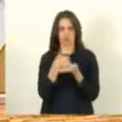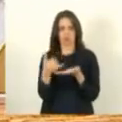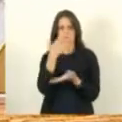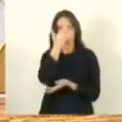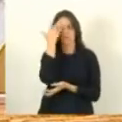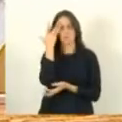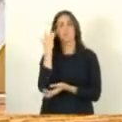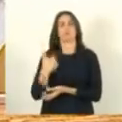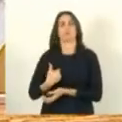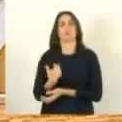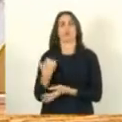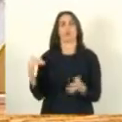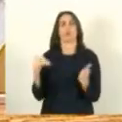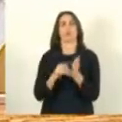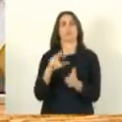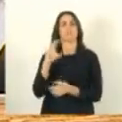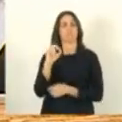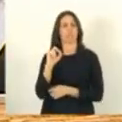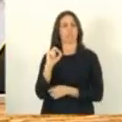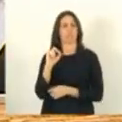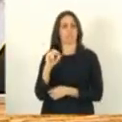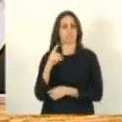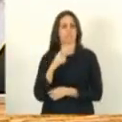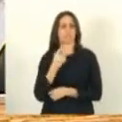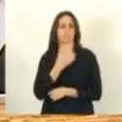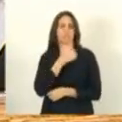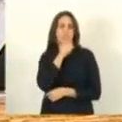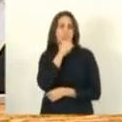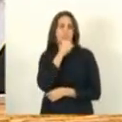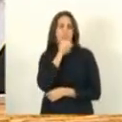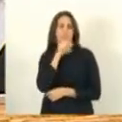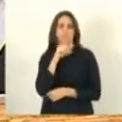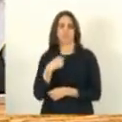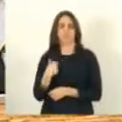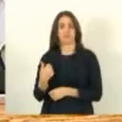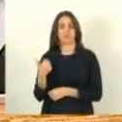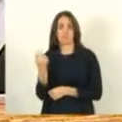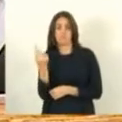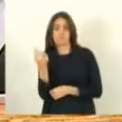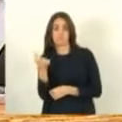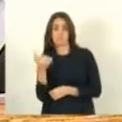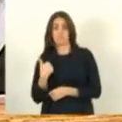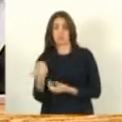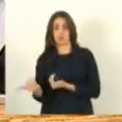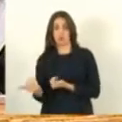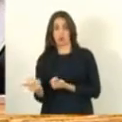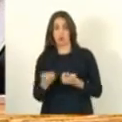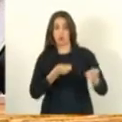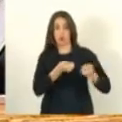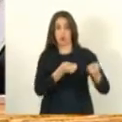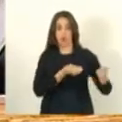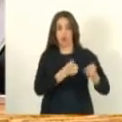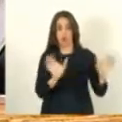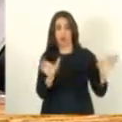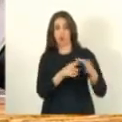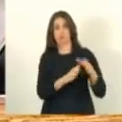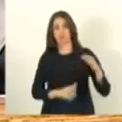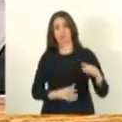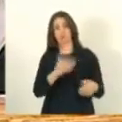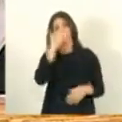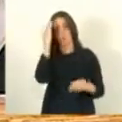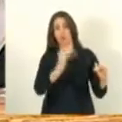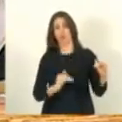até 50 anos de idade. Então vejam, um menino de 16 anos comandando uma quadrilha de